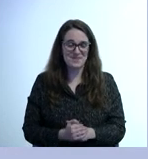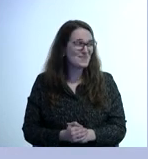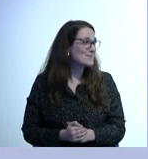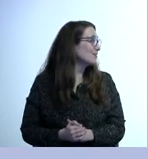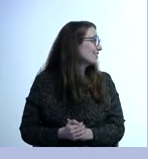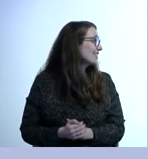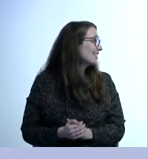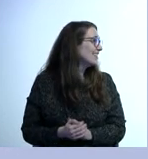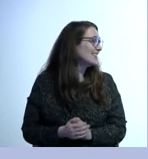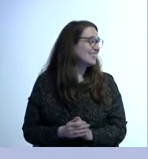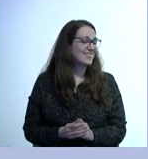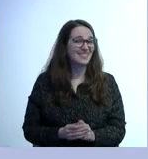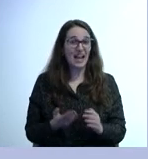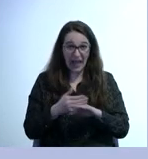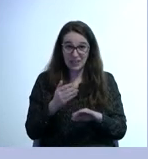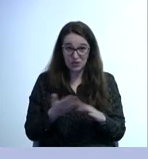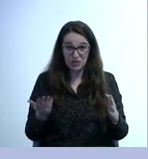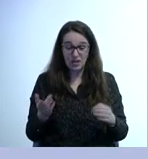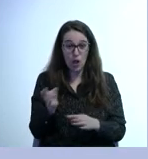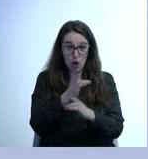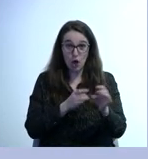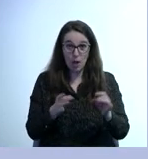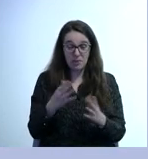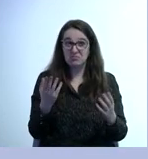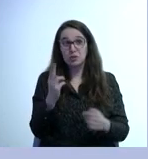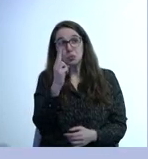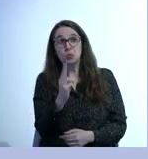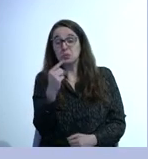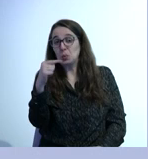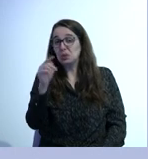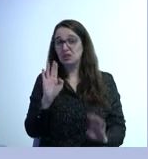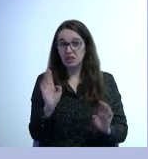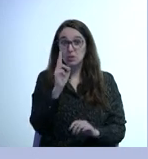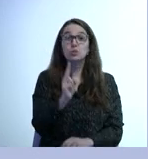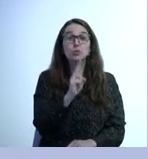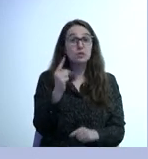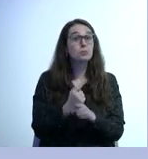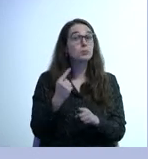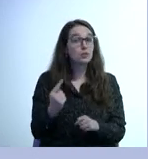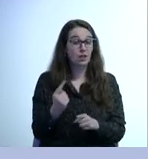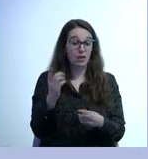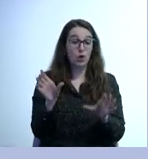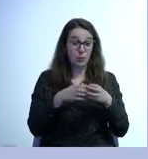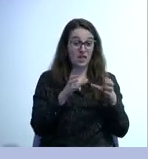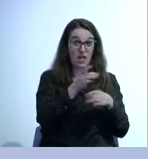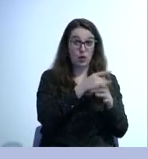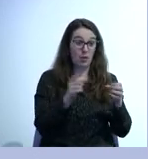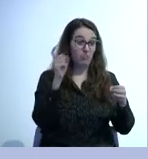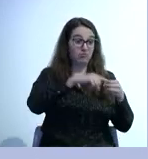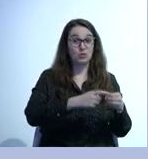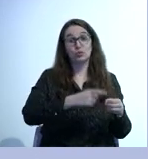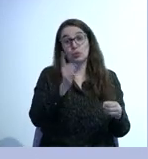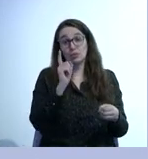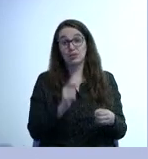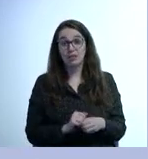de resto, na Europa, só a Suíça, porque a Suíça não pertence à comunidade europeia.